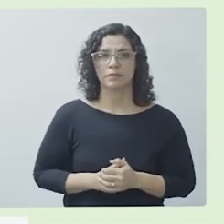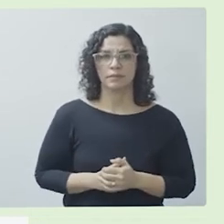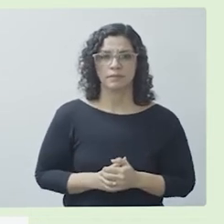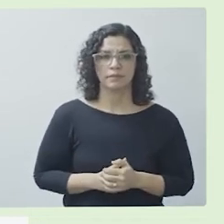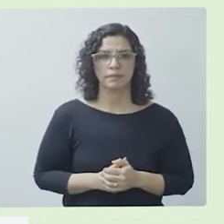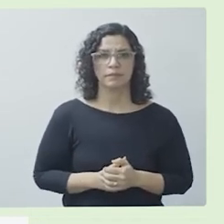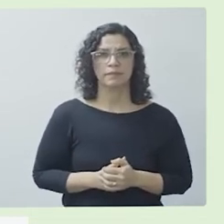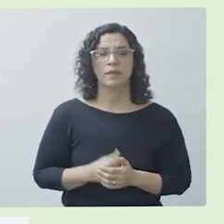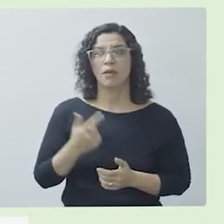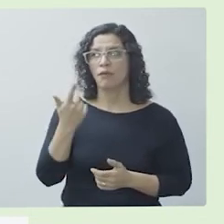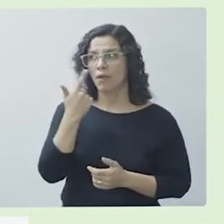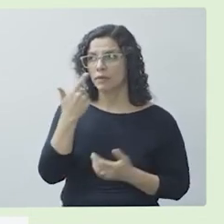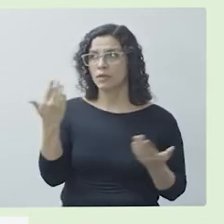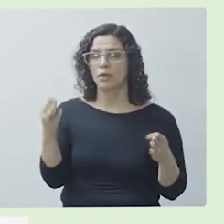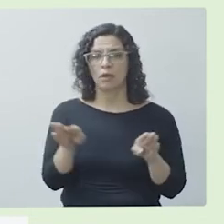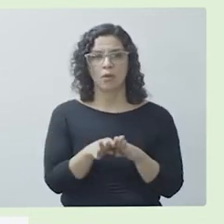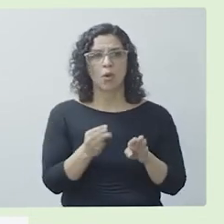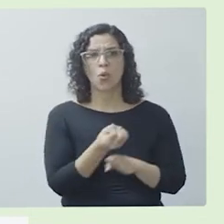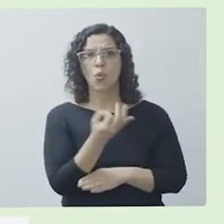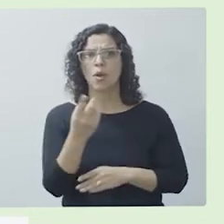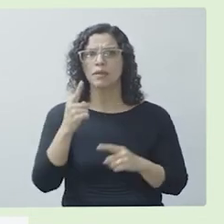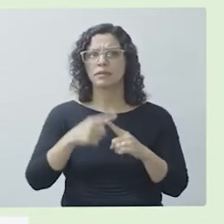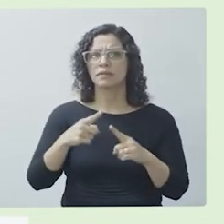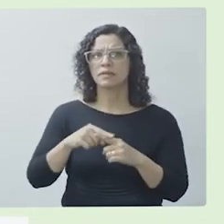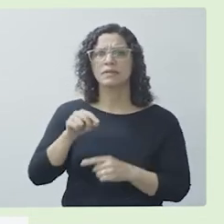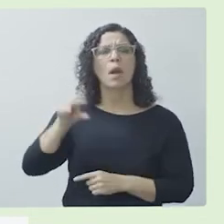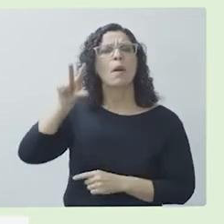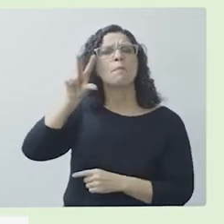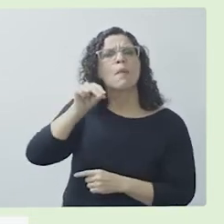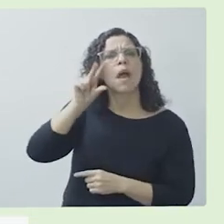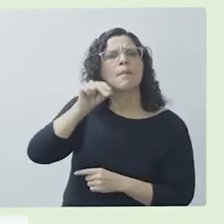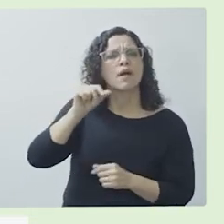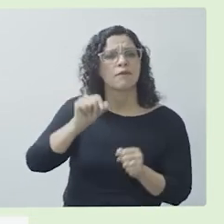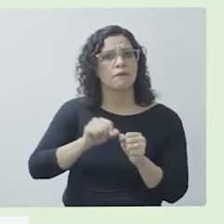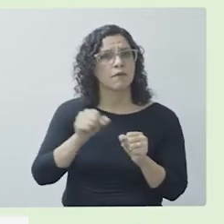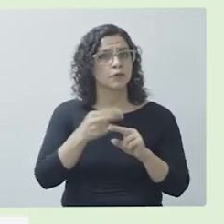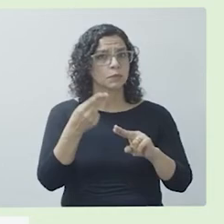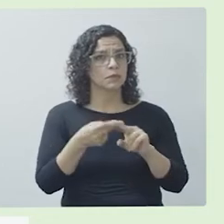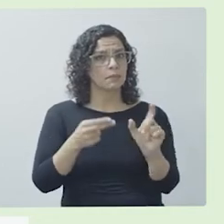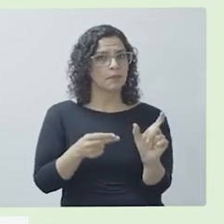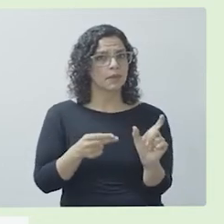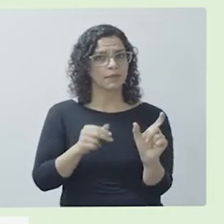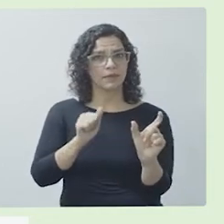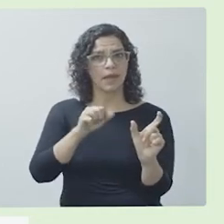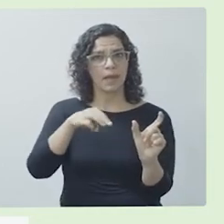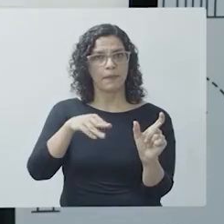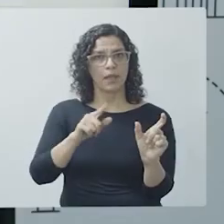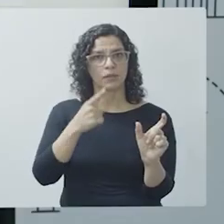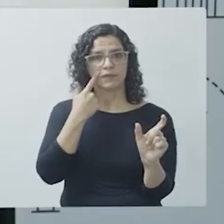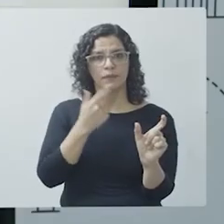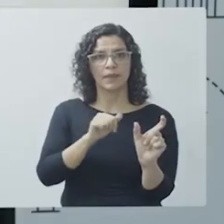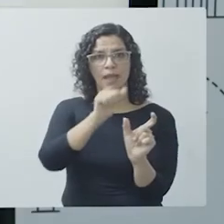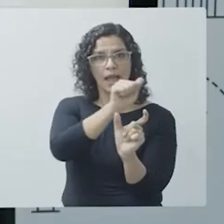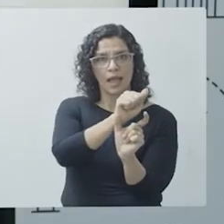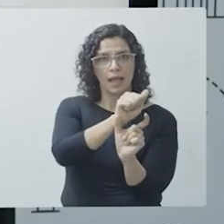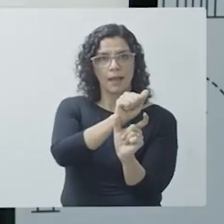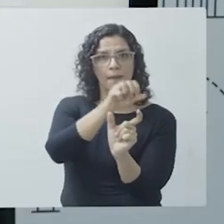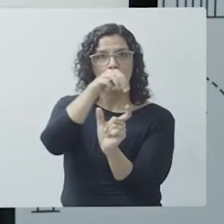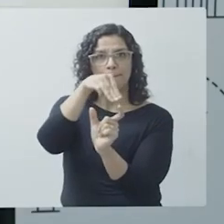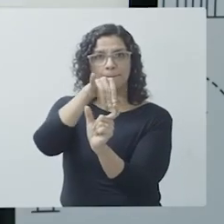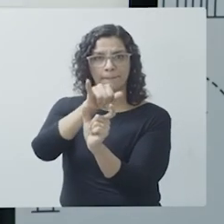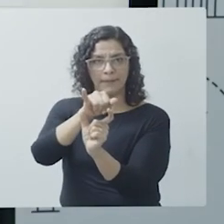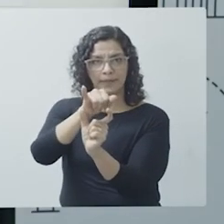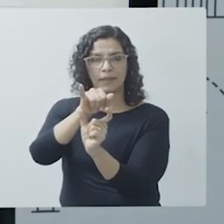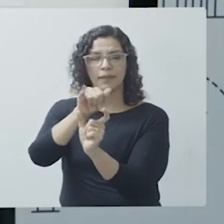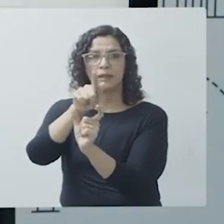amigos. Amigos. Vamos contar quantas sílabas tem na palavra amigos? Olha lá.